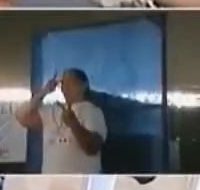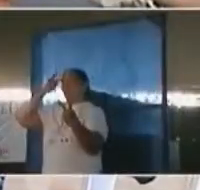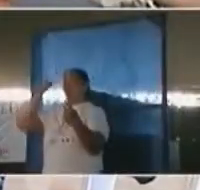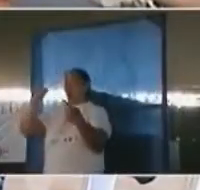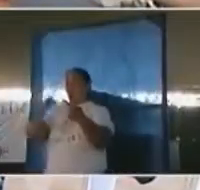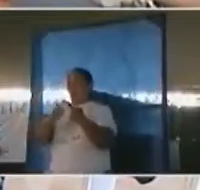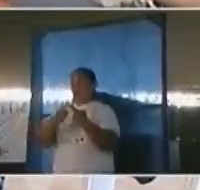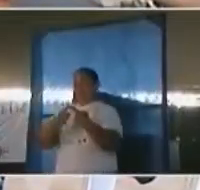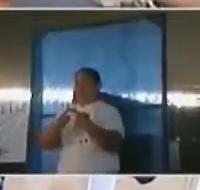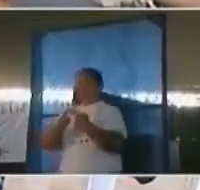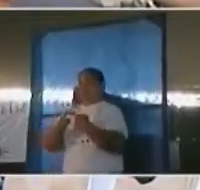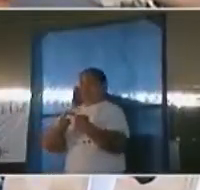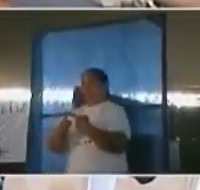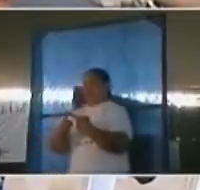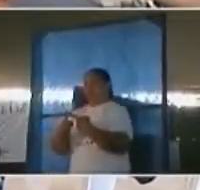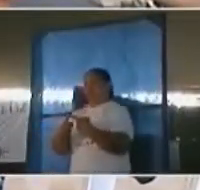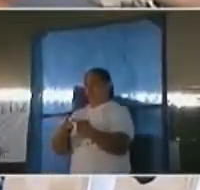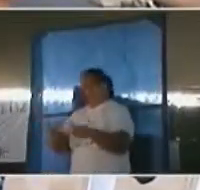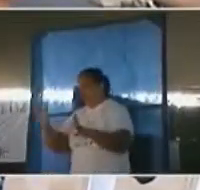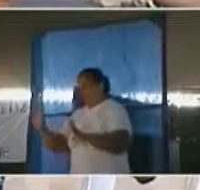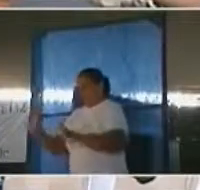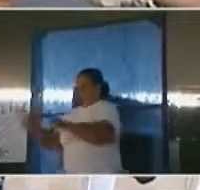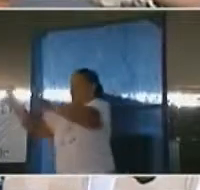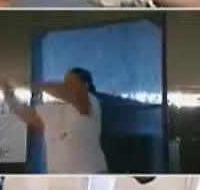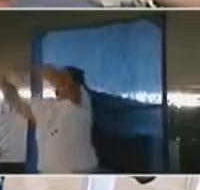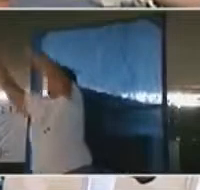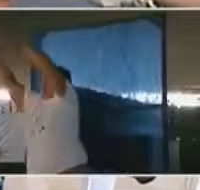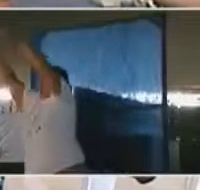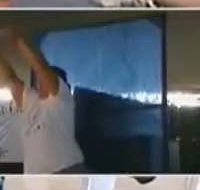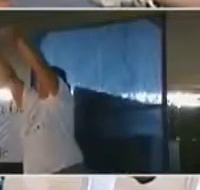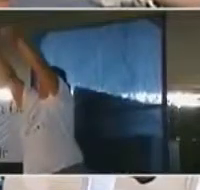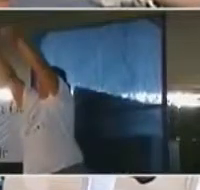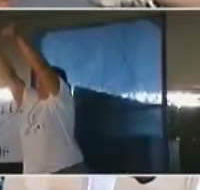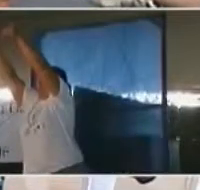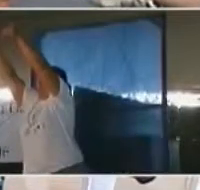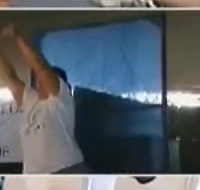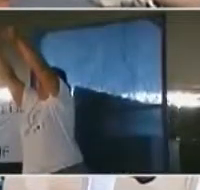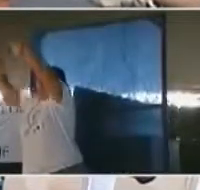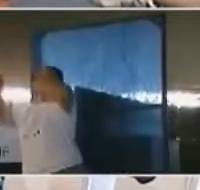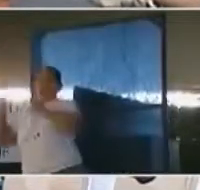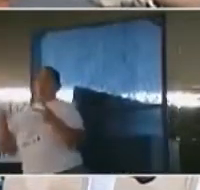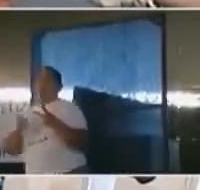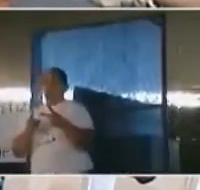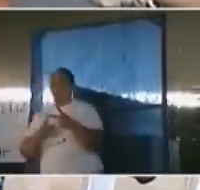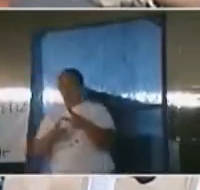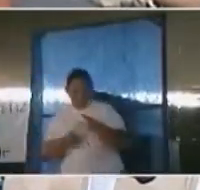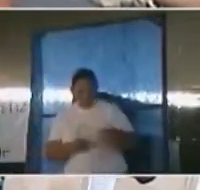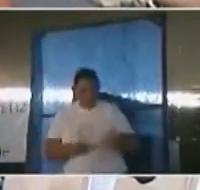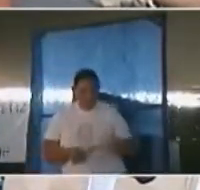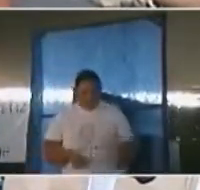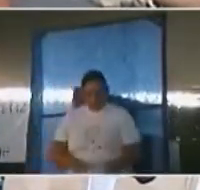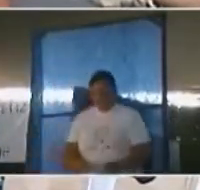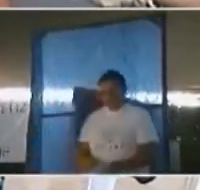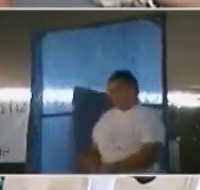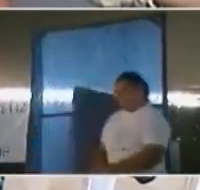pandorga no alto da cabeça, enquanto a outra saía correndo para que a pandorga alçasse o seu voo.